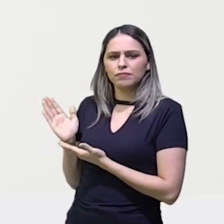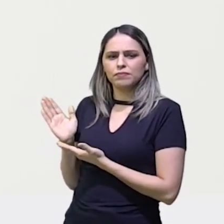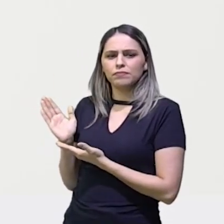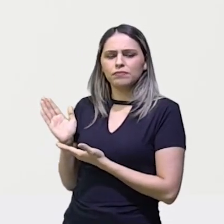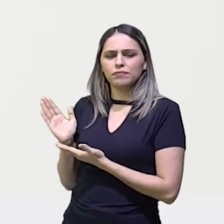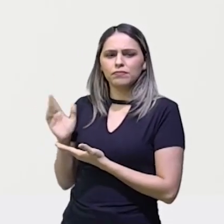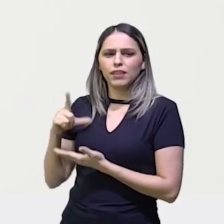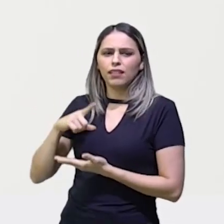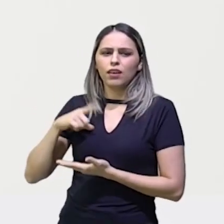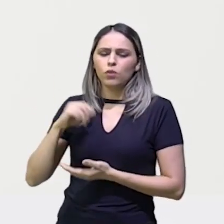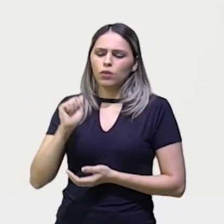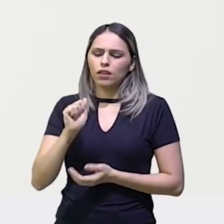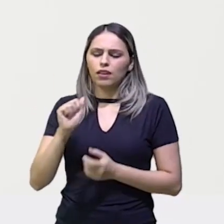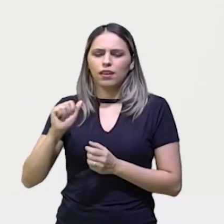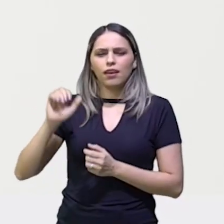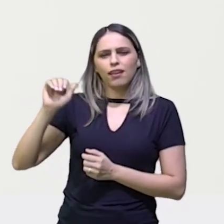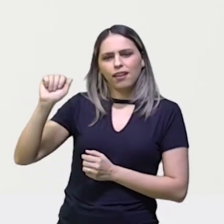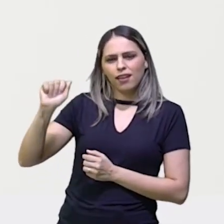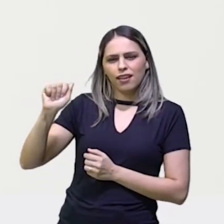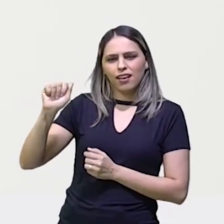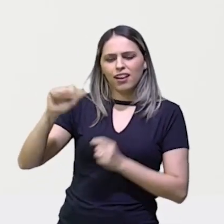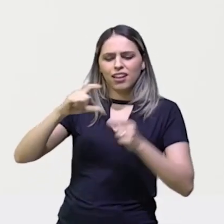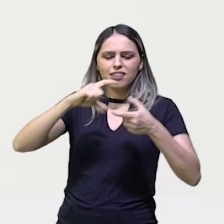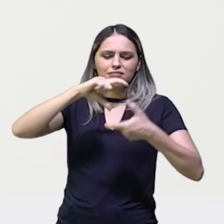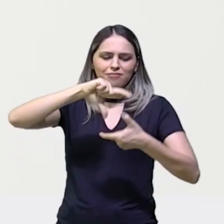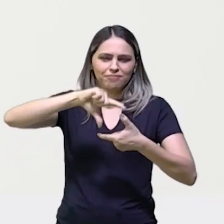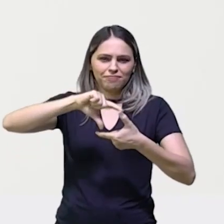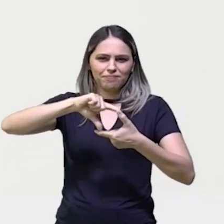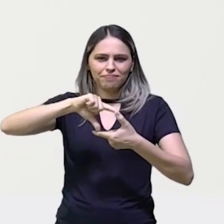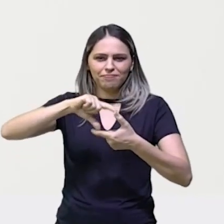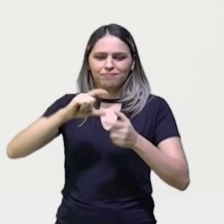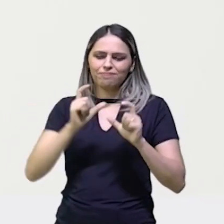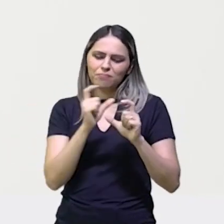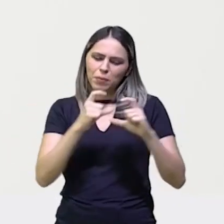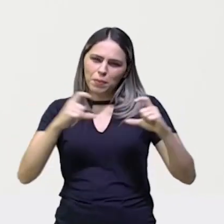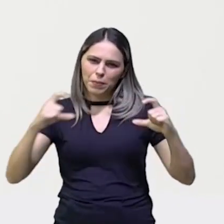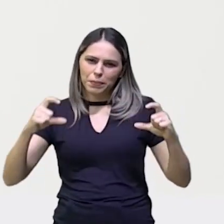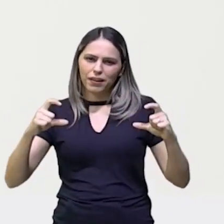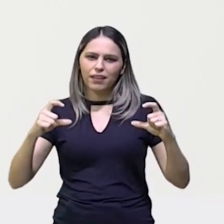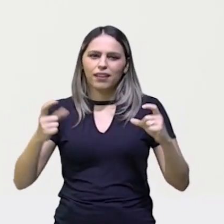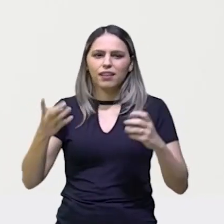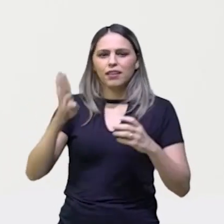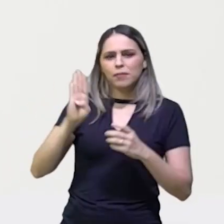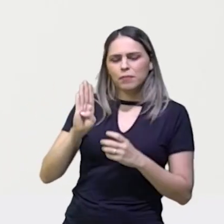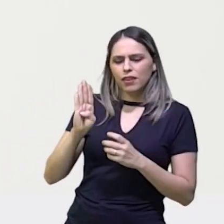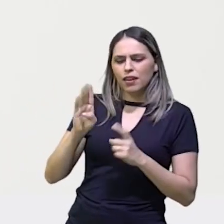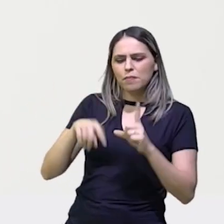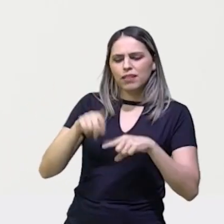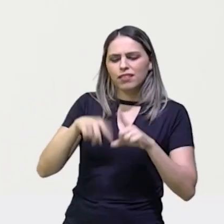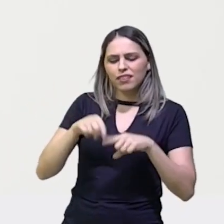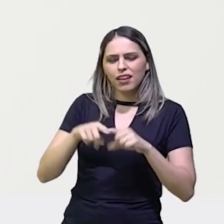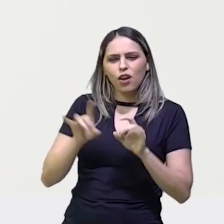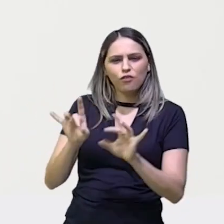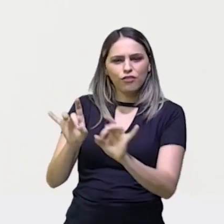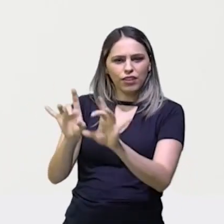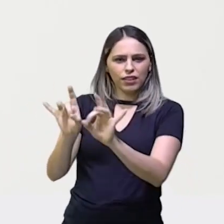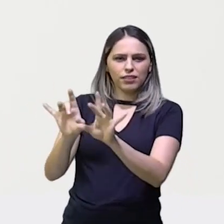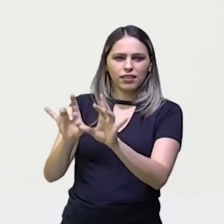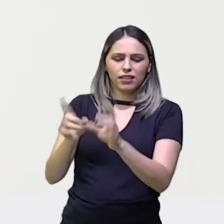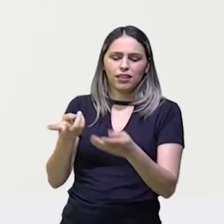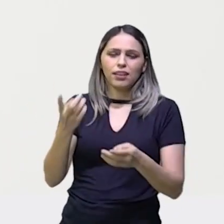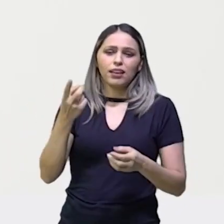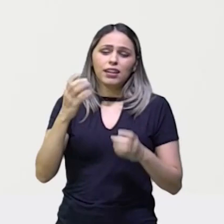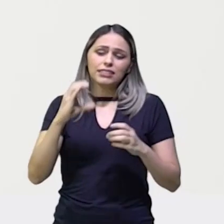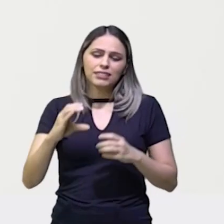Nós temos a letra A, gibi. Letra B, embalagem de produto. Letra C,